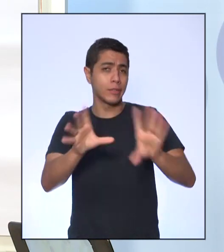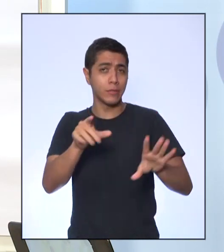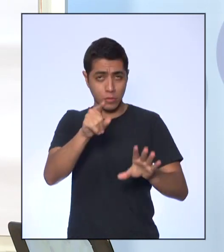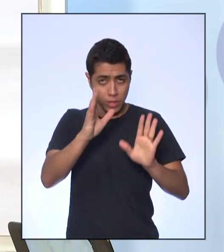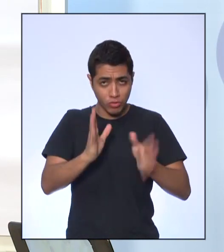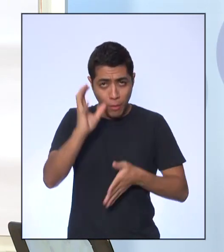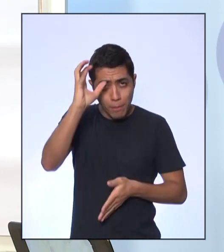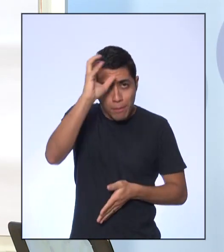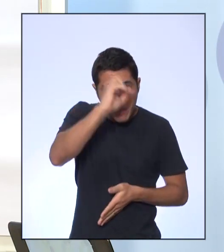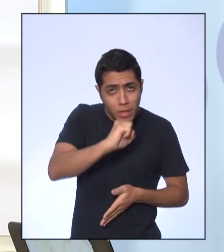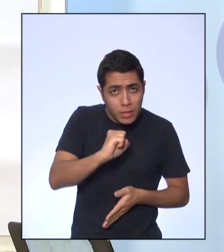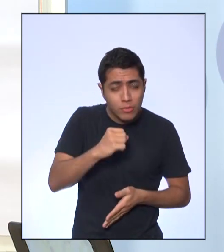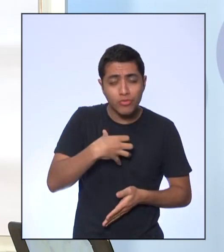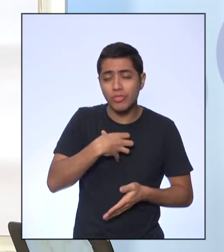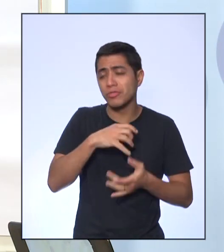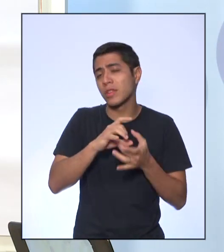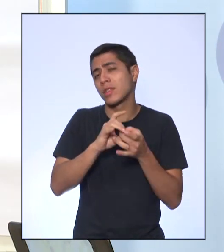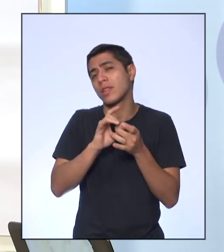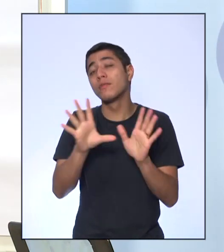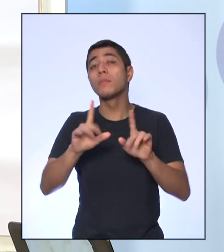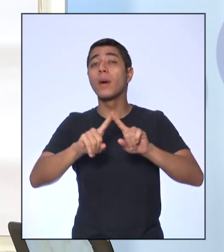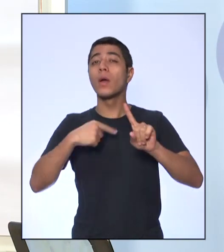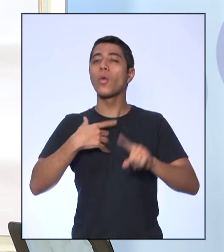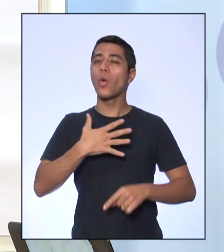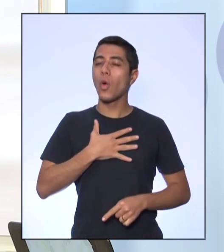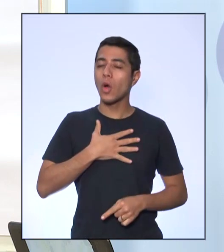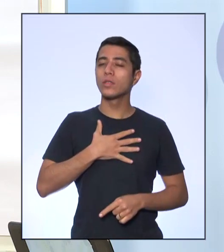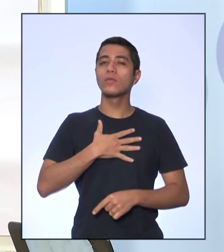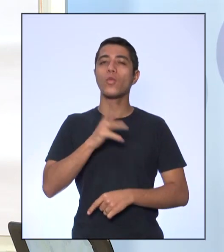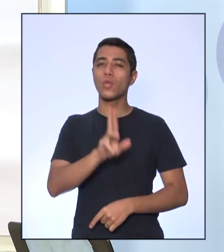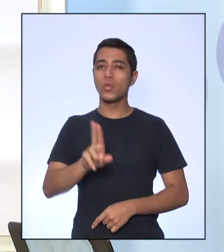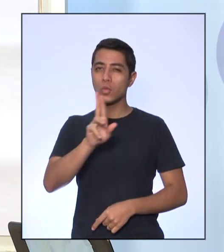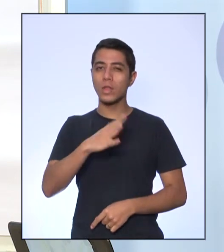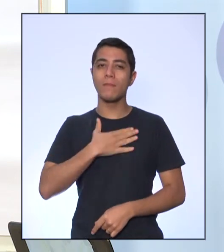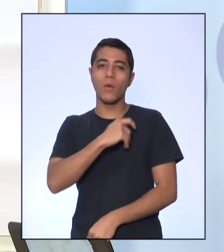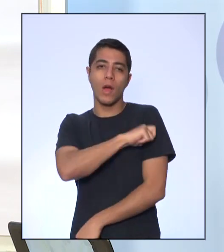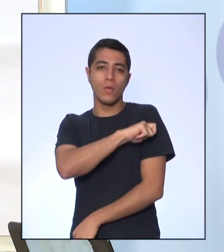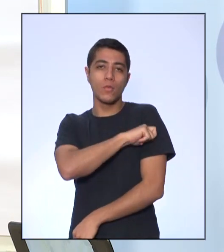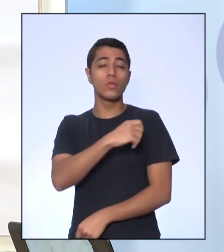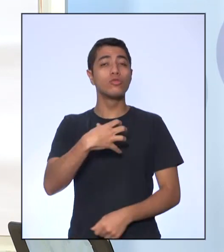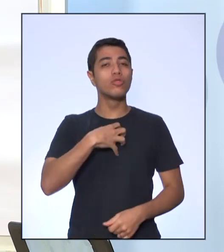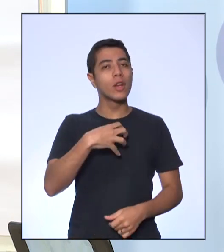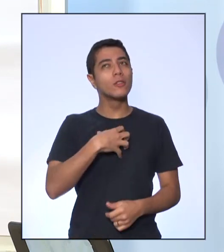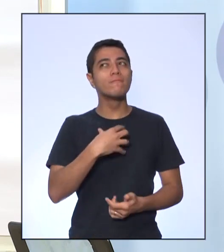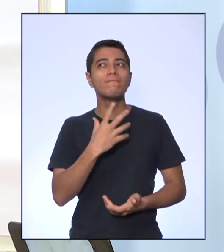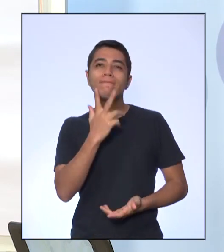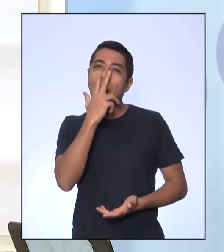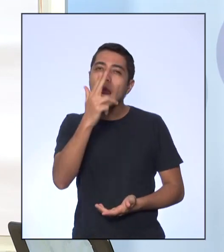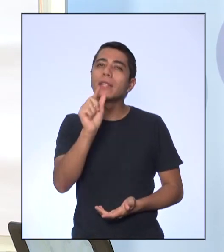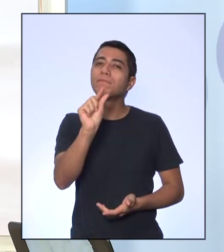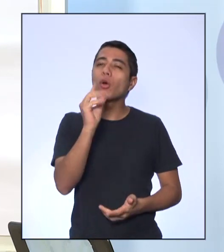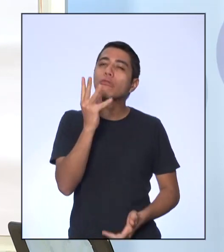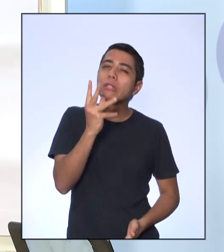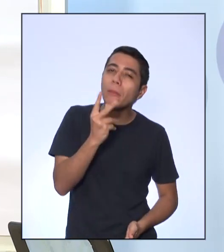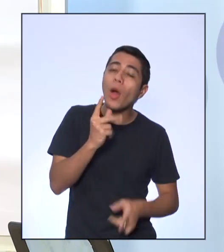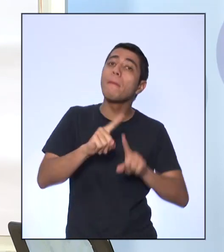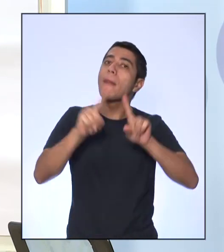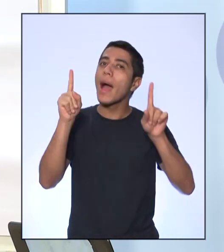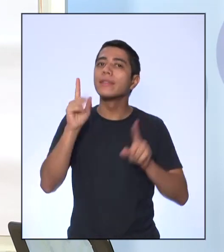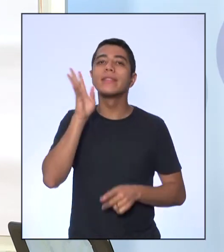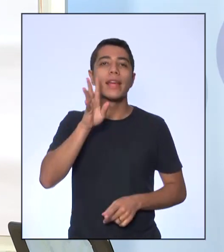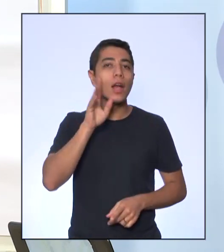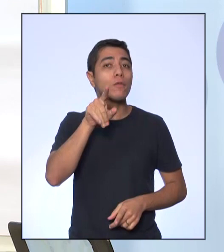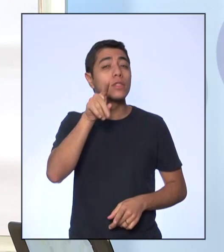meus alunos, talvez eles vão até se lembrar, que talvez seja um jeito um pouquinho mais demorado, mas que você vai ver todos os passo